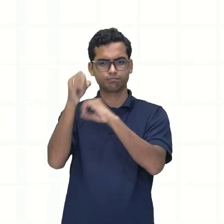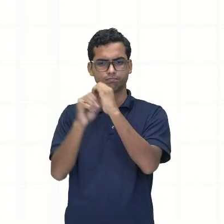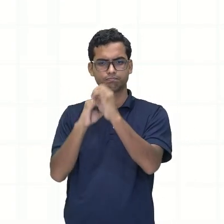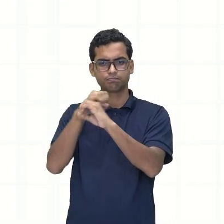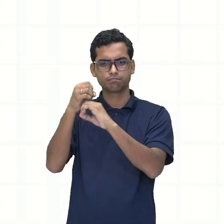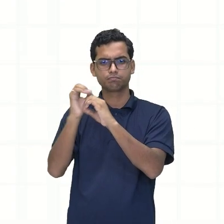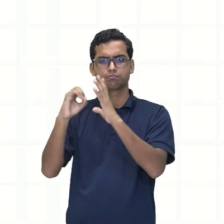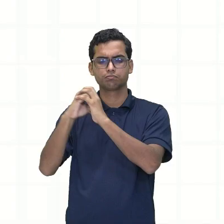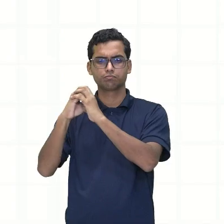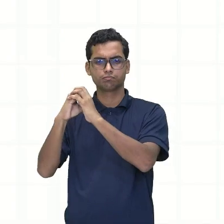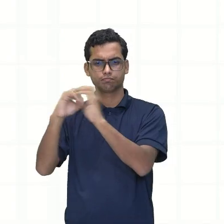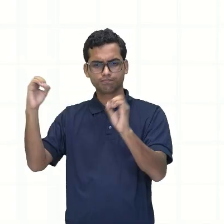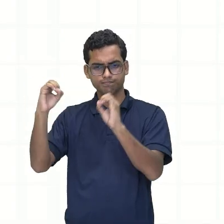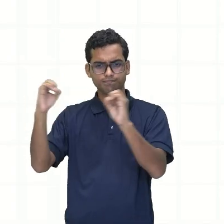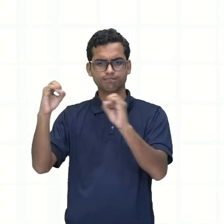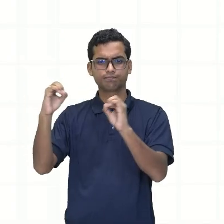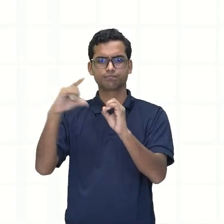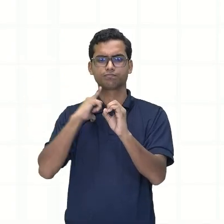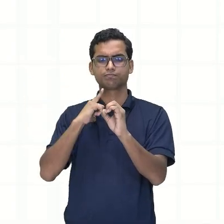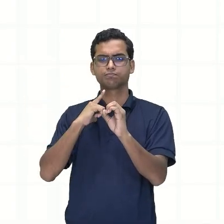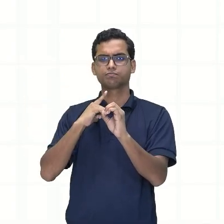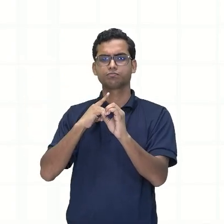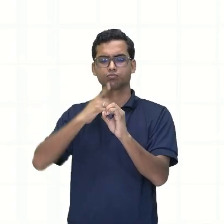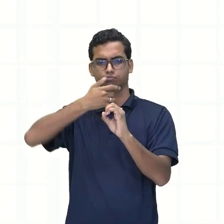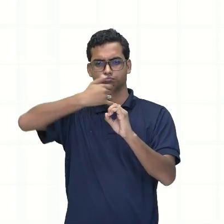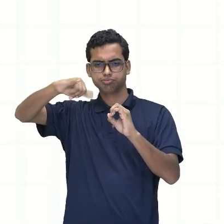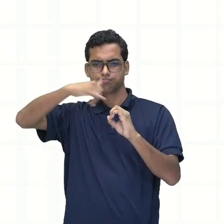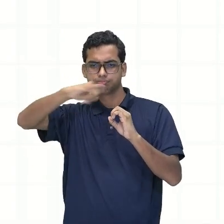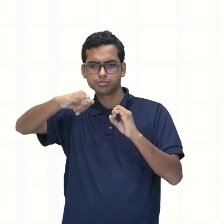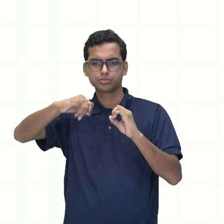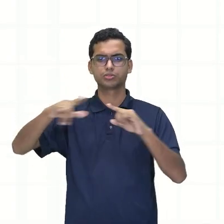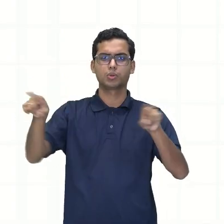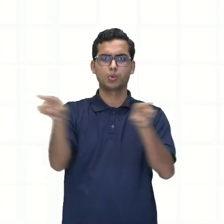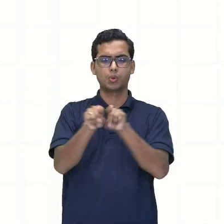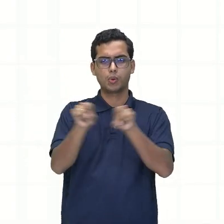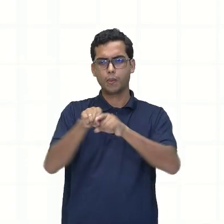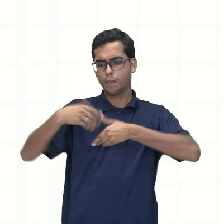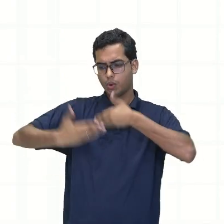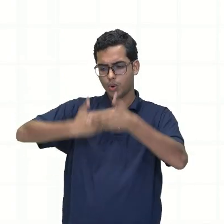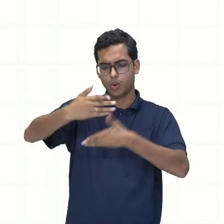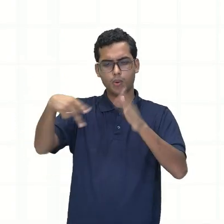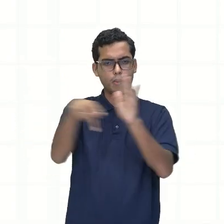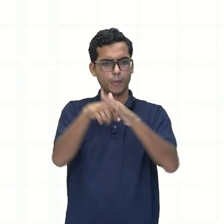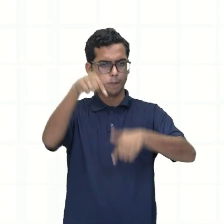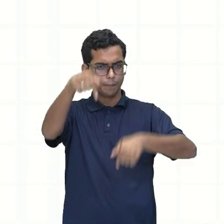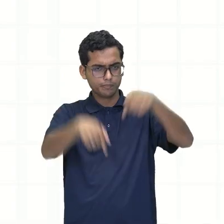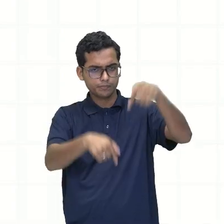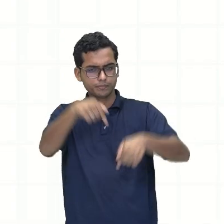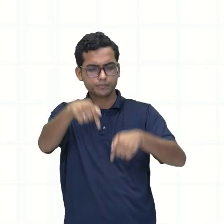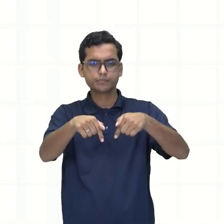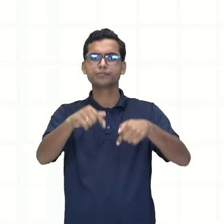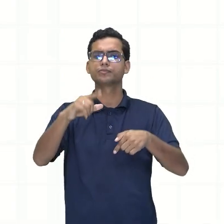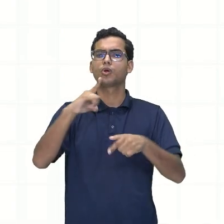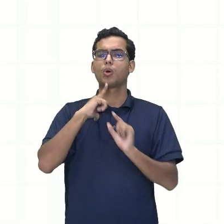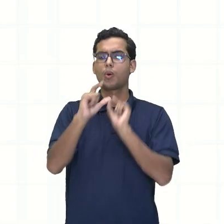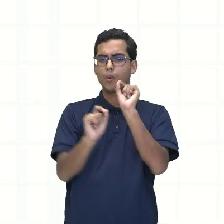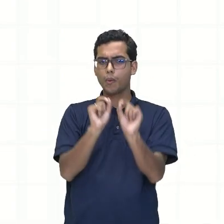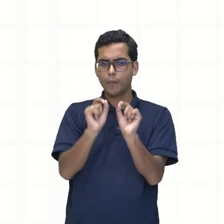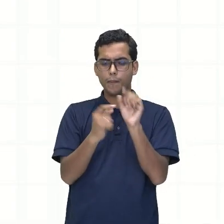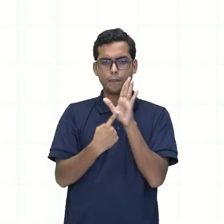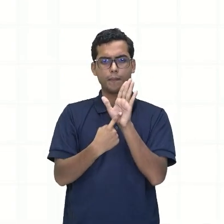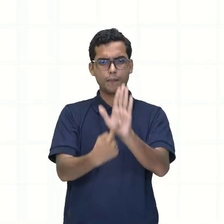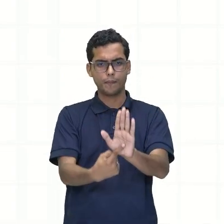um raio, ou seja, uma descarga elétrica ou processos químicos, né, que vai dividir por